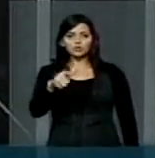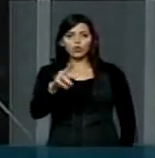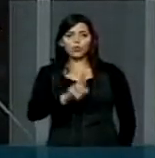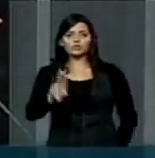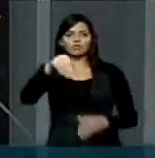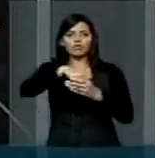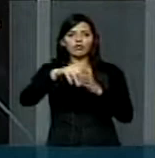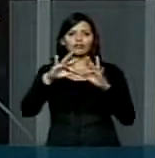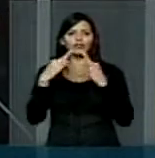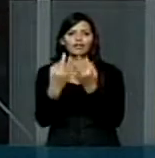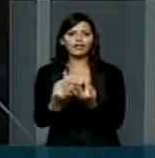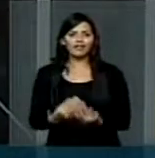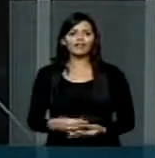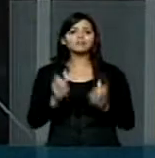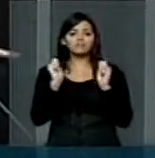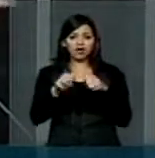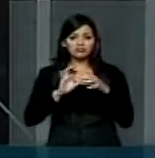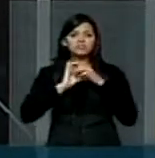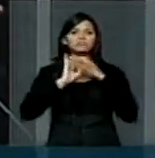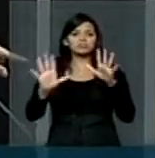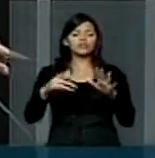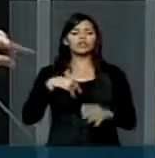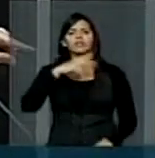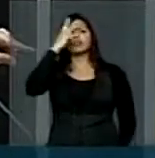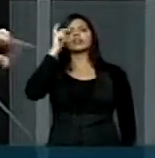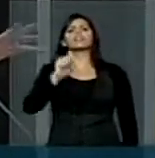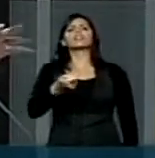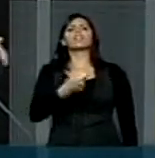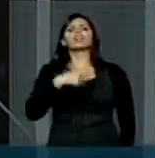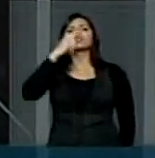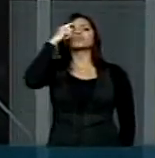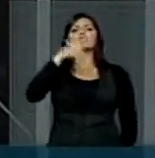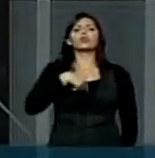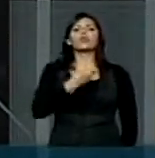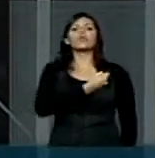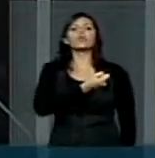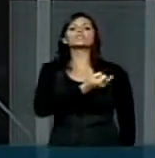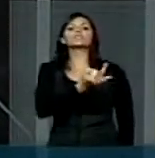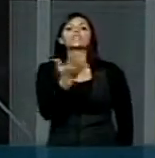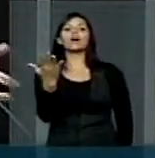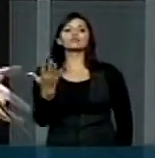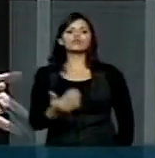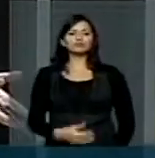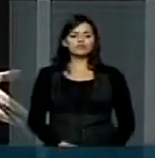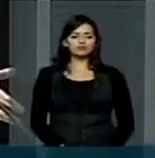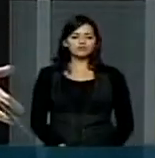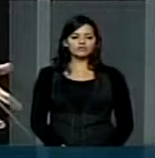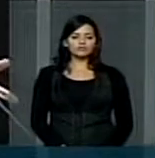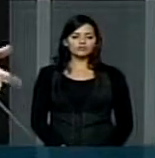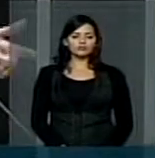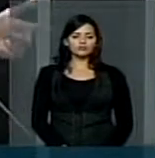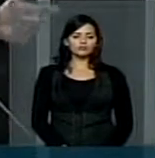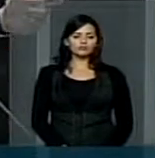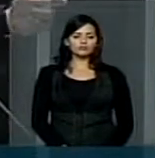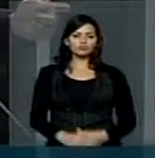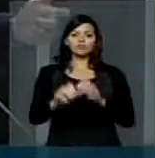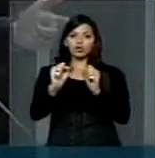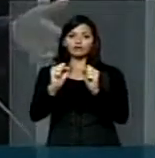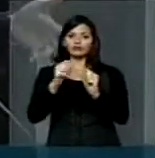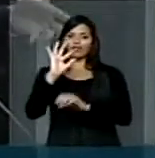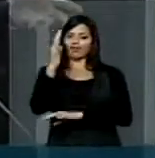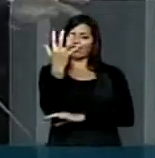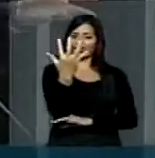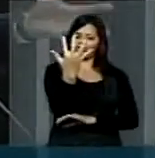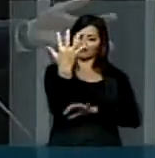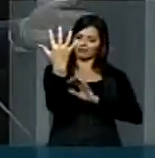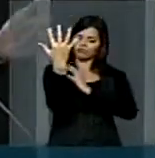E quem vai definir a quantidade que pode ser portada para